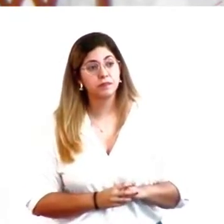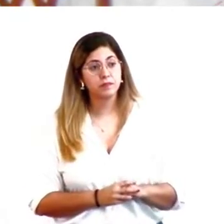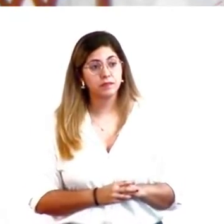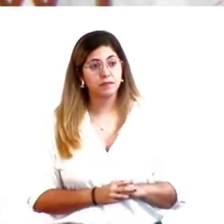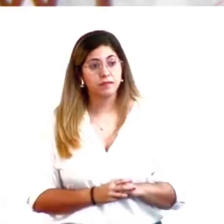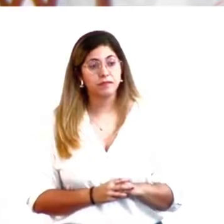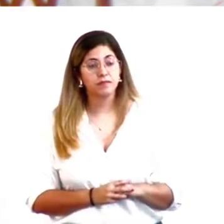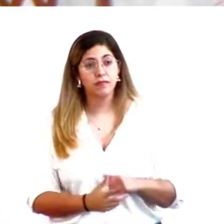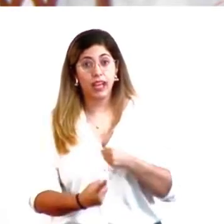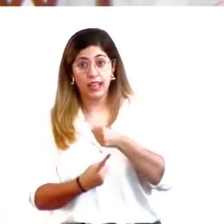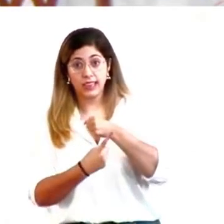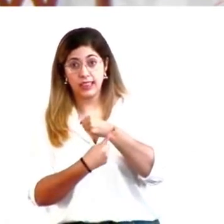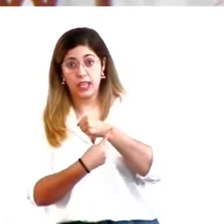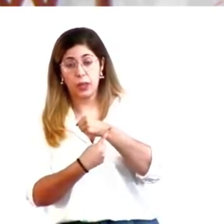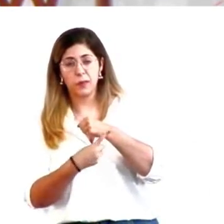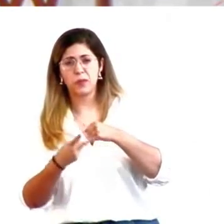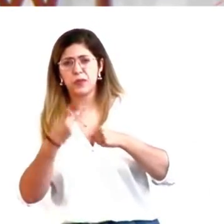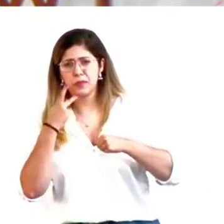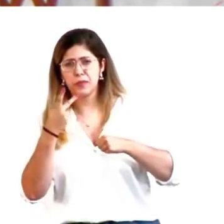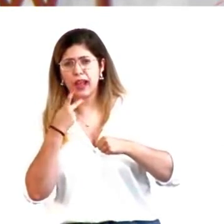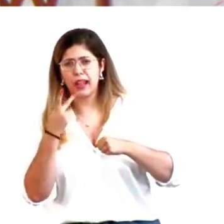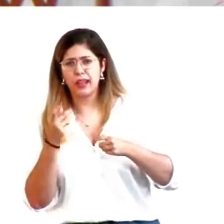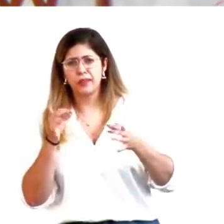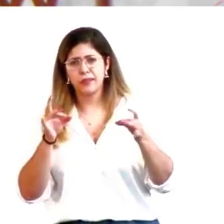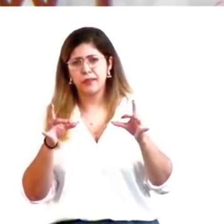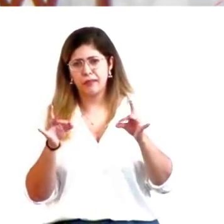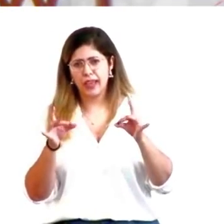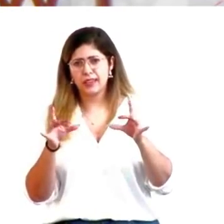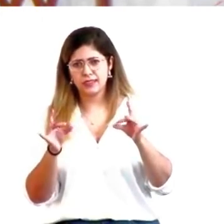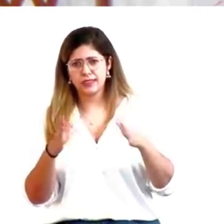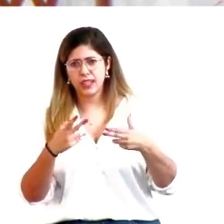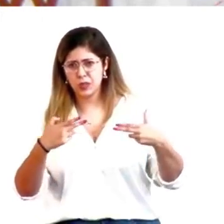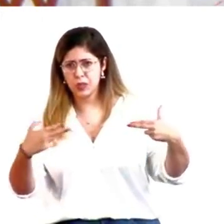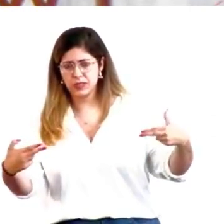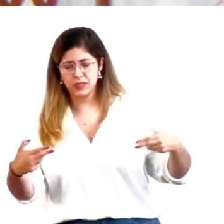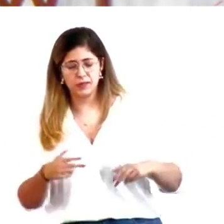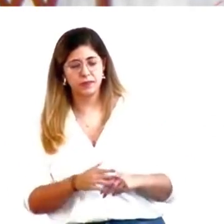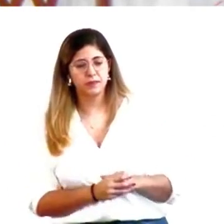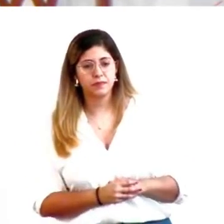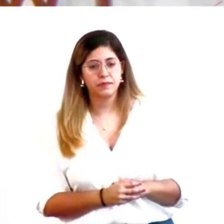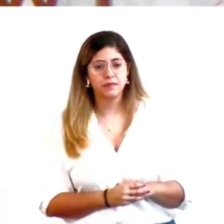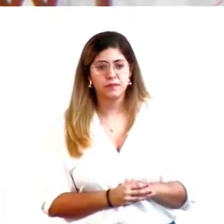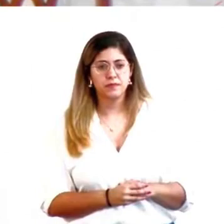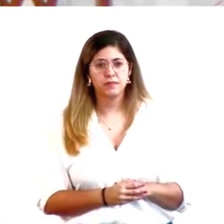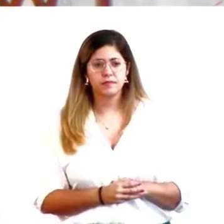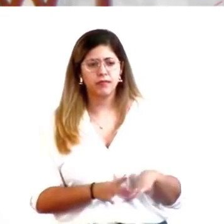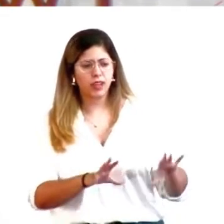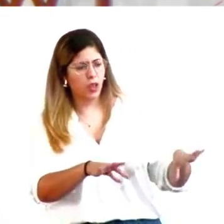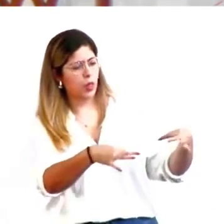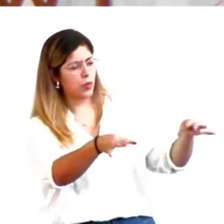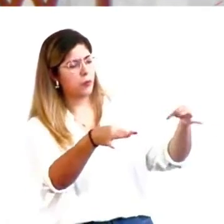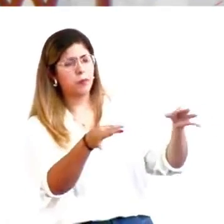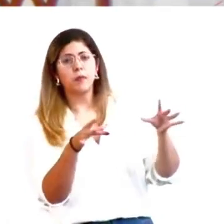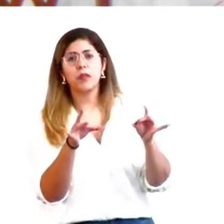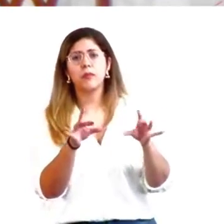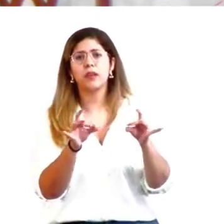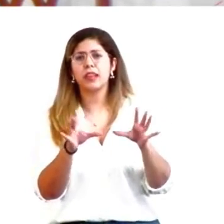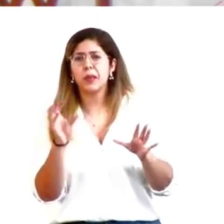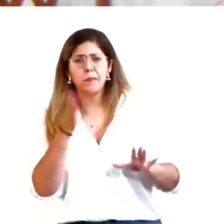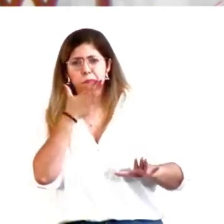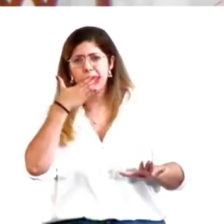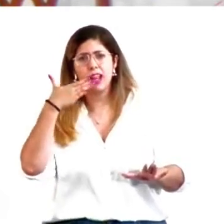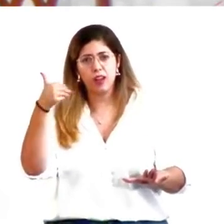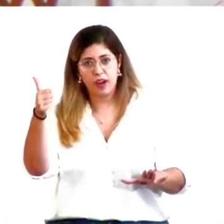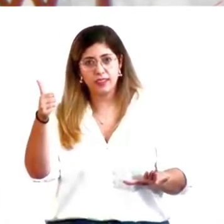tempo para os mercadores, para eles escolherem a melhor mercadoria. Então eles vão remir